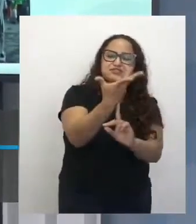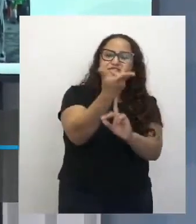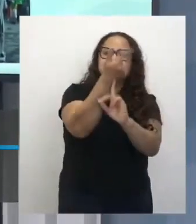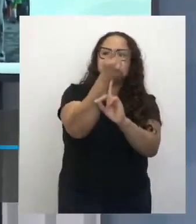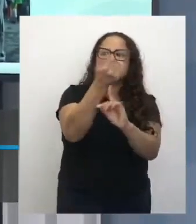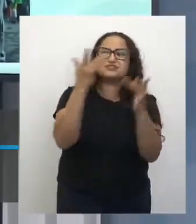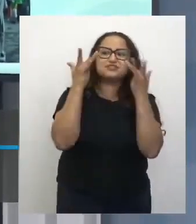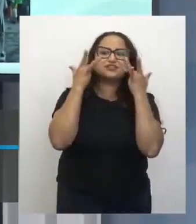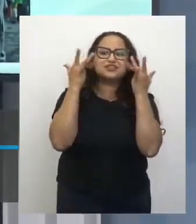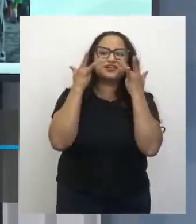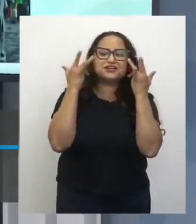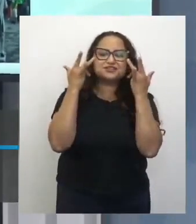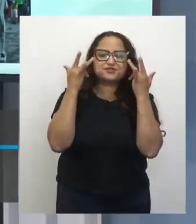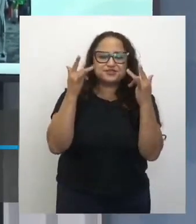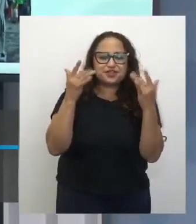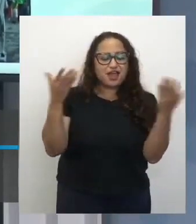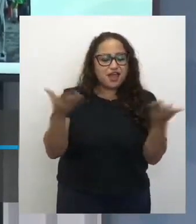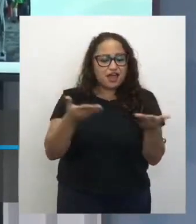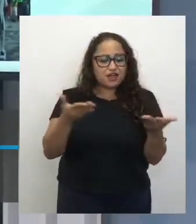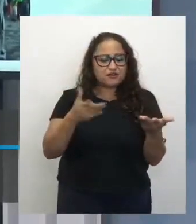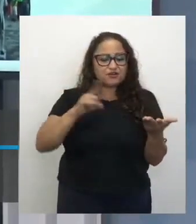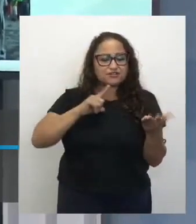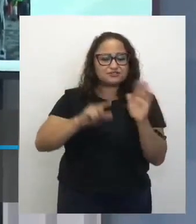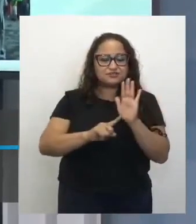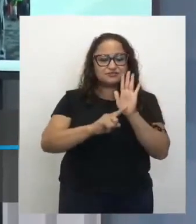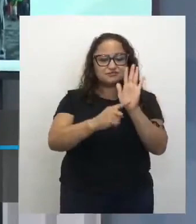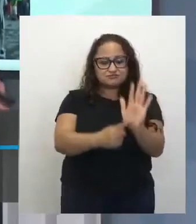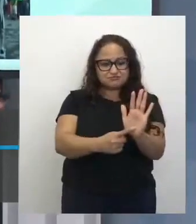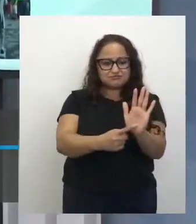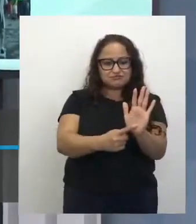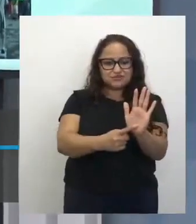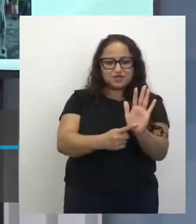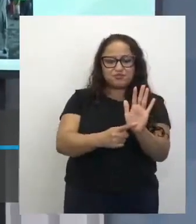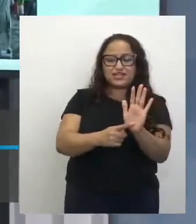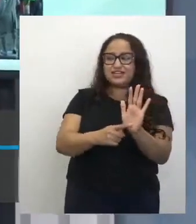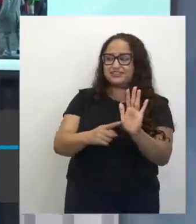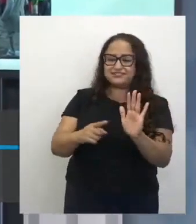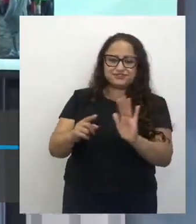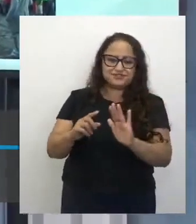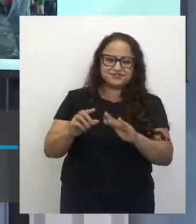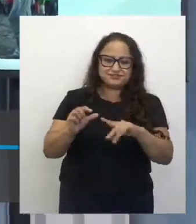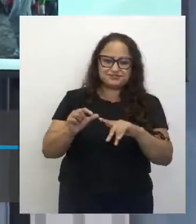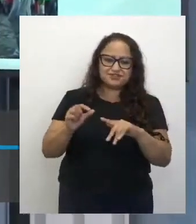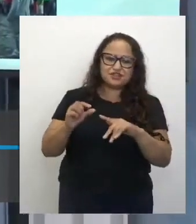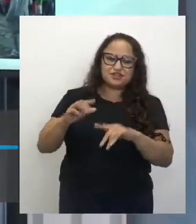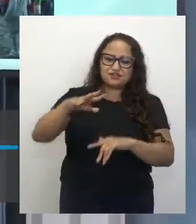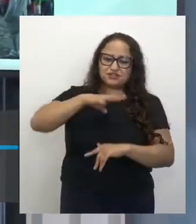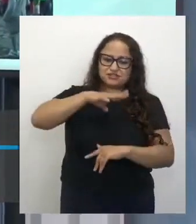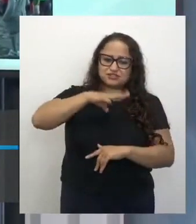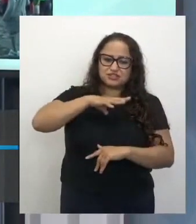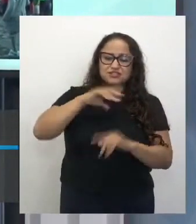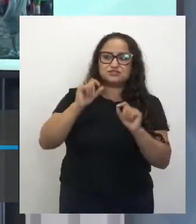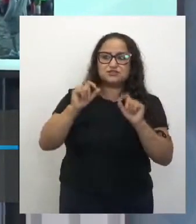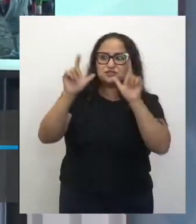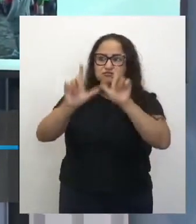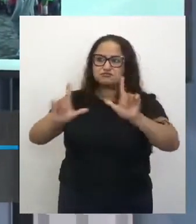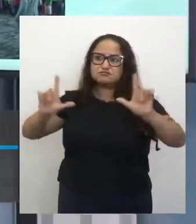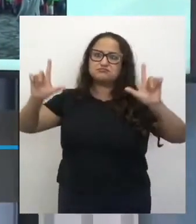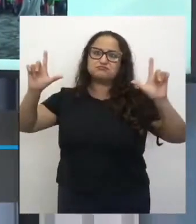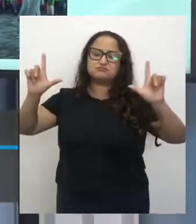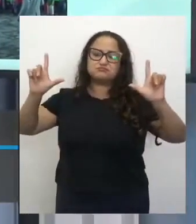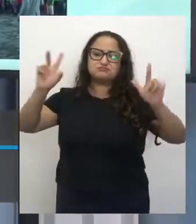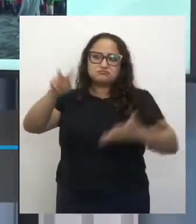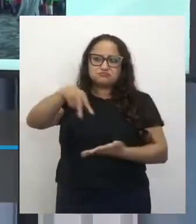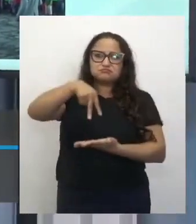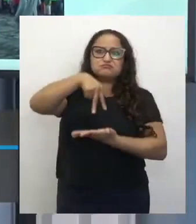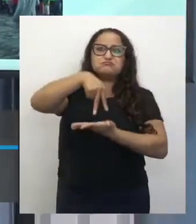teatro, certo? E agora, né, nós temos a presença nos centros urbanos, né, de uma outra figura, a chamada vitrine viva, que é onde um ator